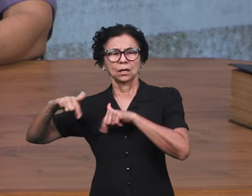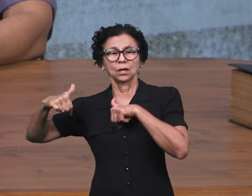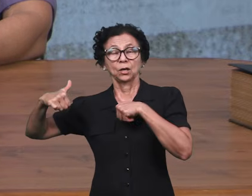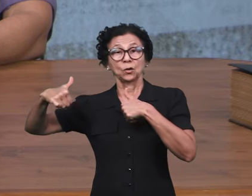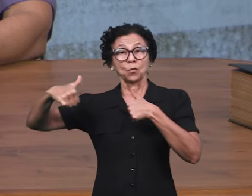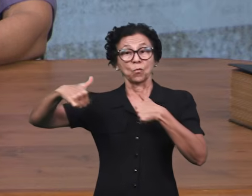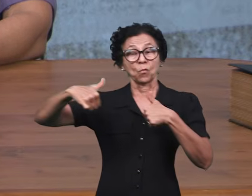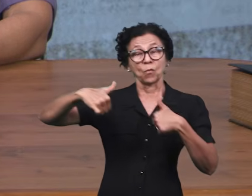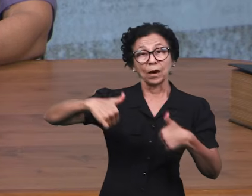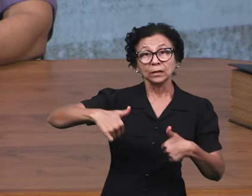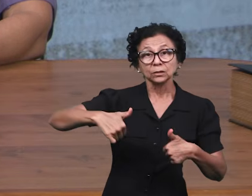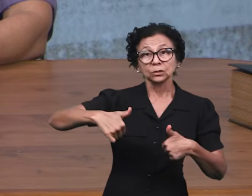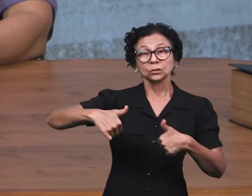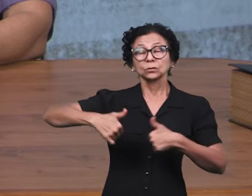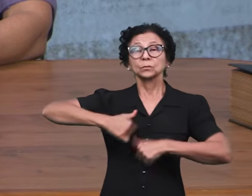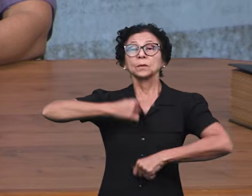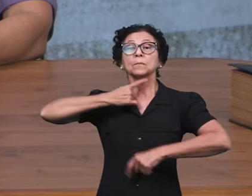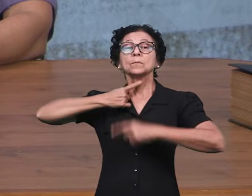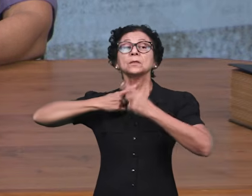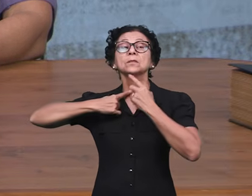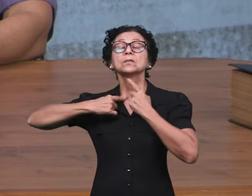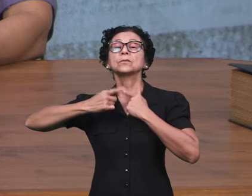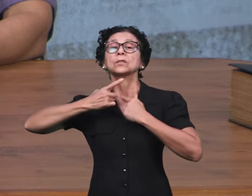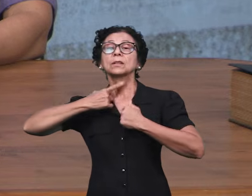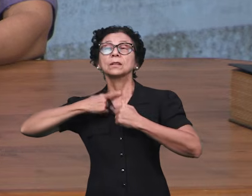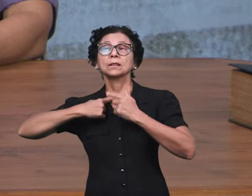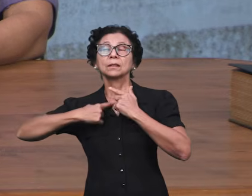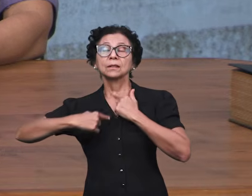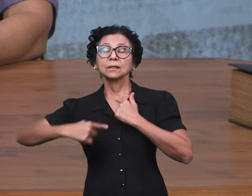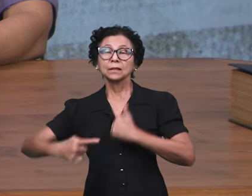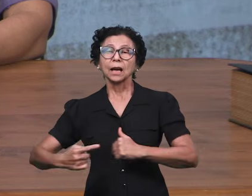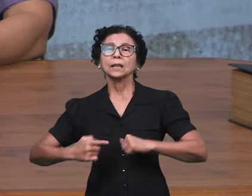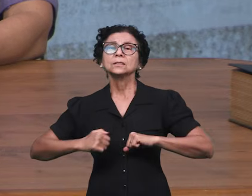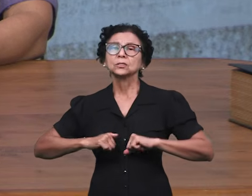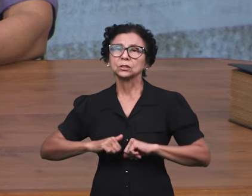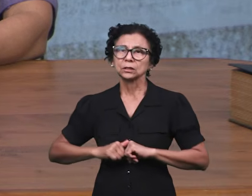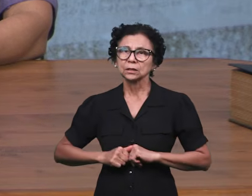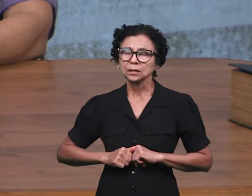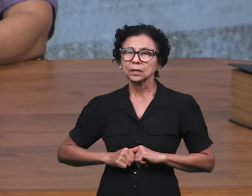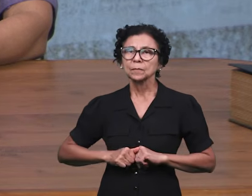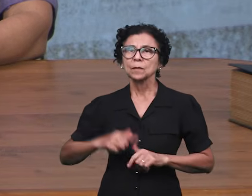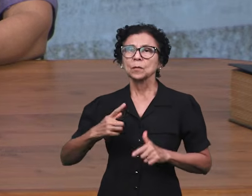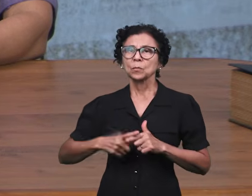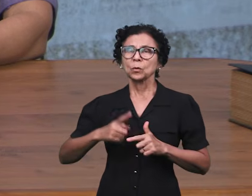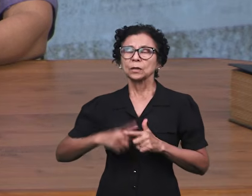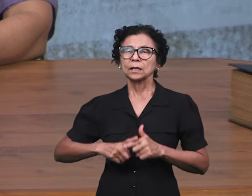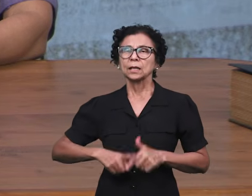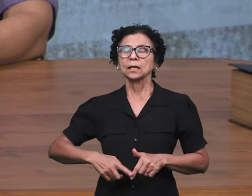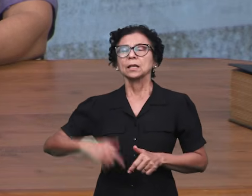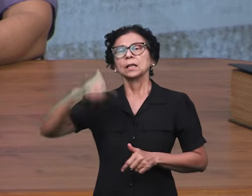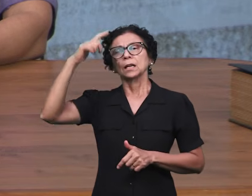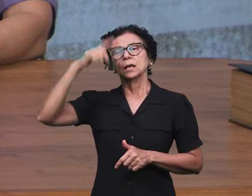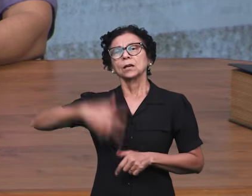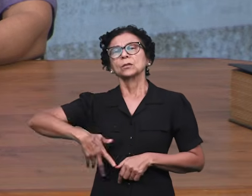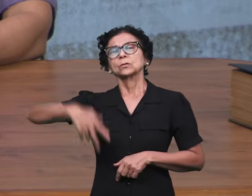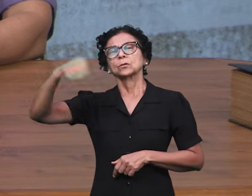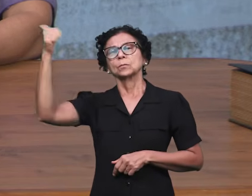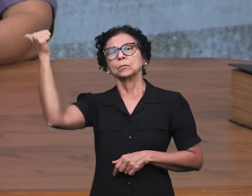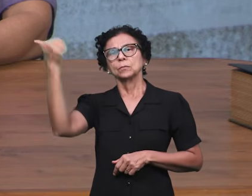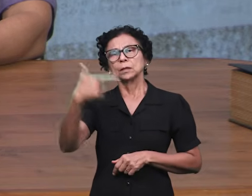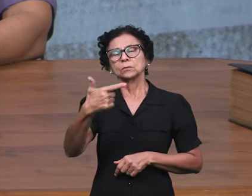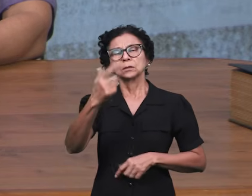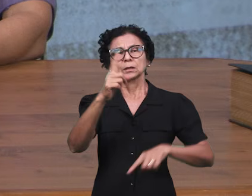bordão movesse aos que o levantam, ou a vara levantasse o que não é